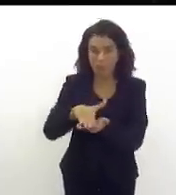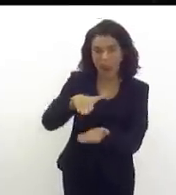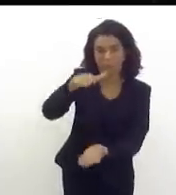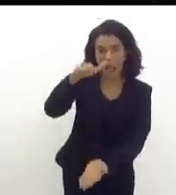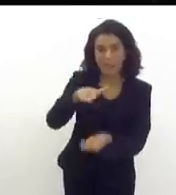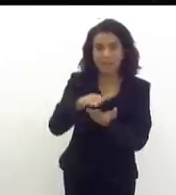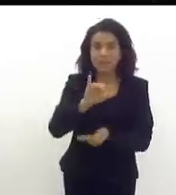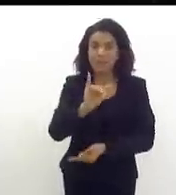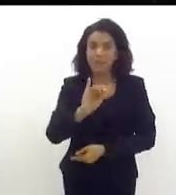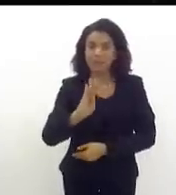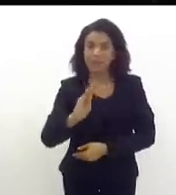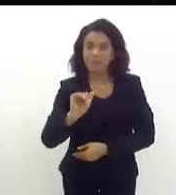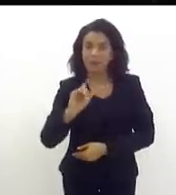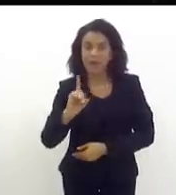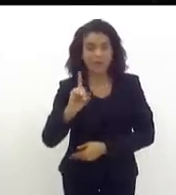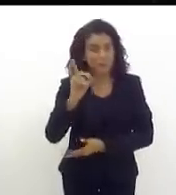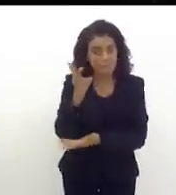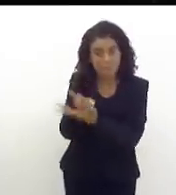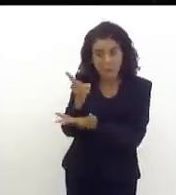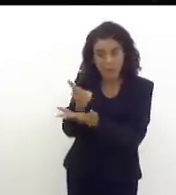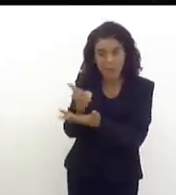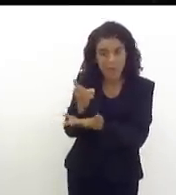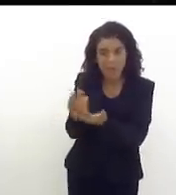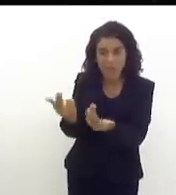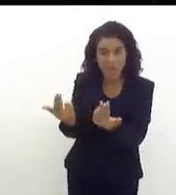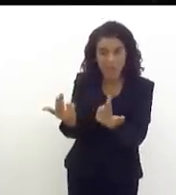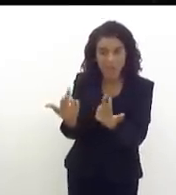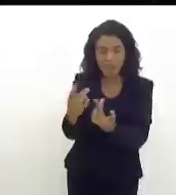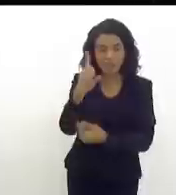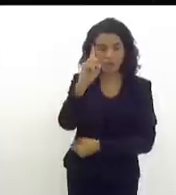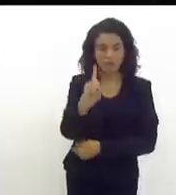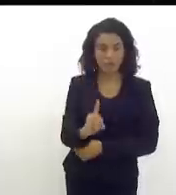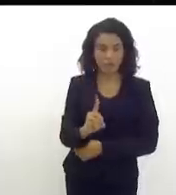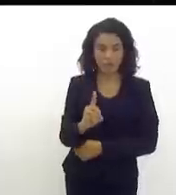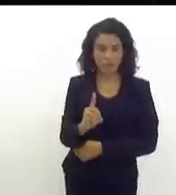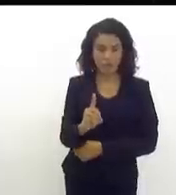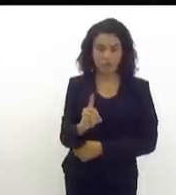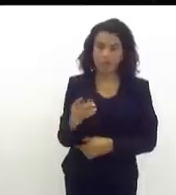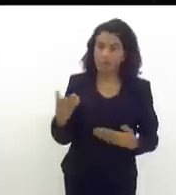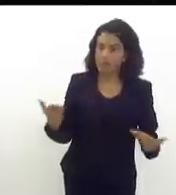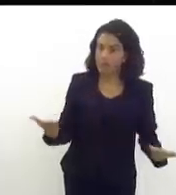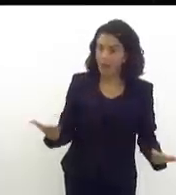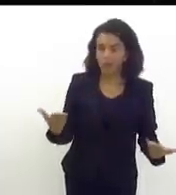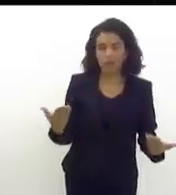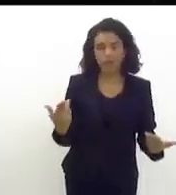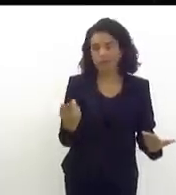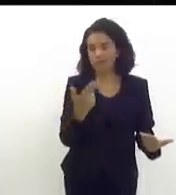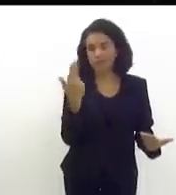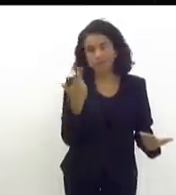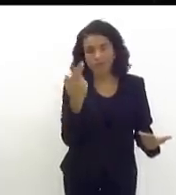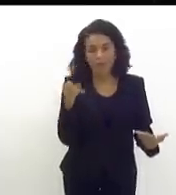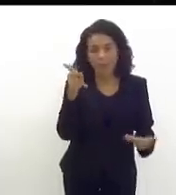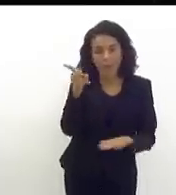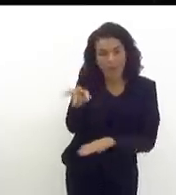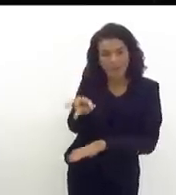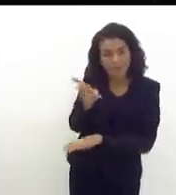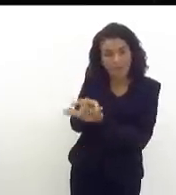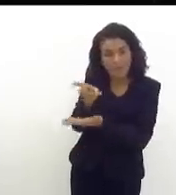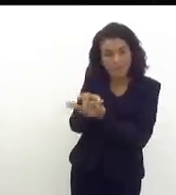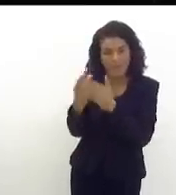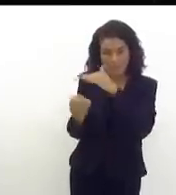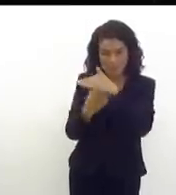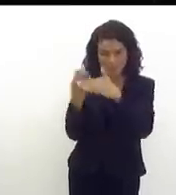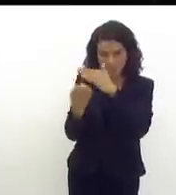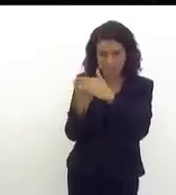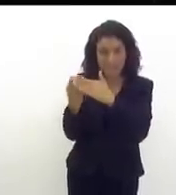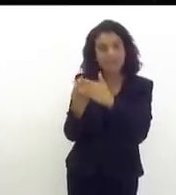são os mesmos diretores Deputado Luis Paulo então jamais essa empresa deveria